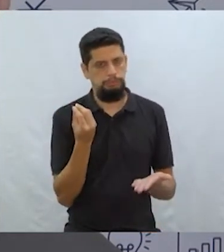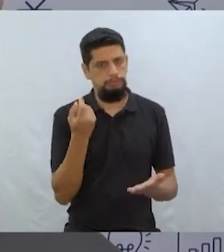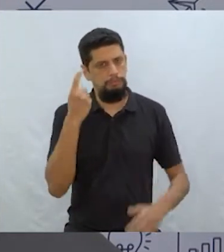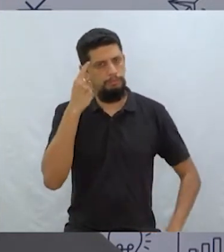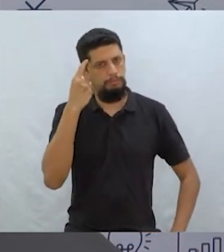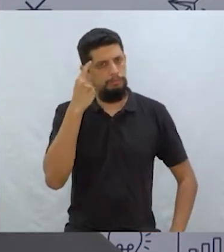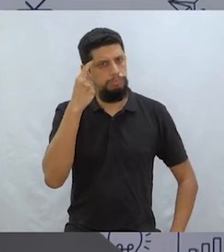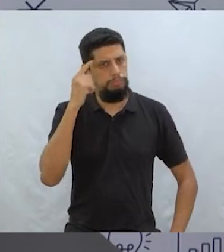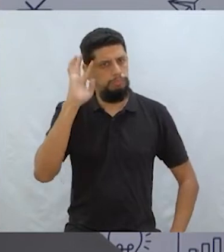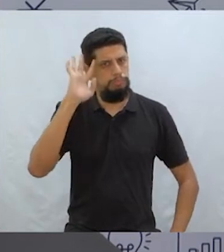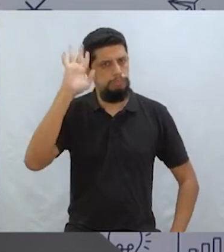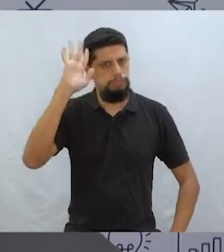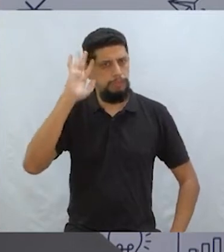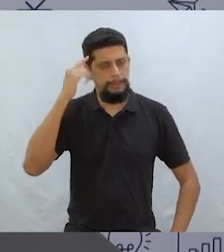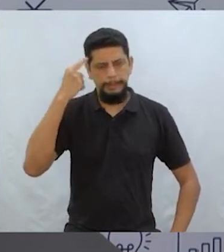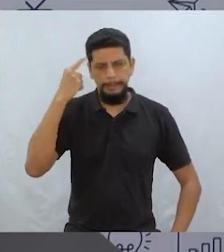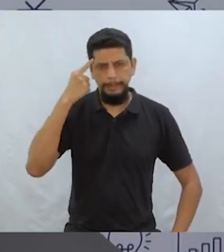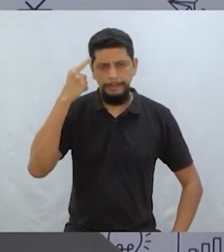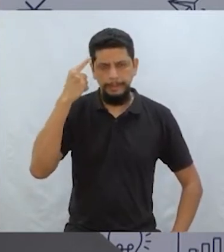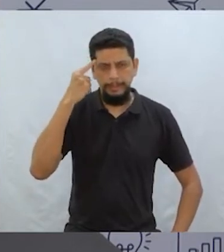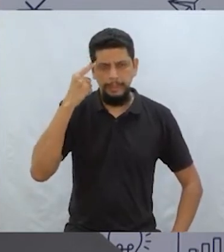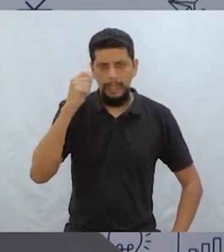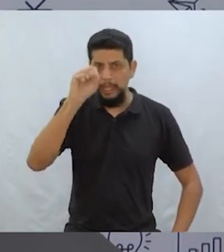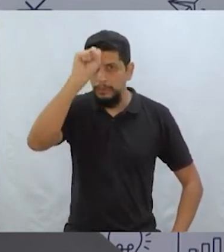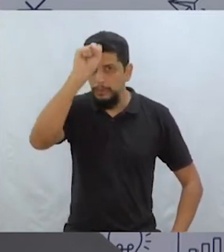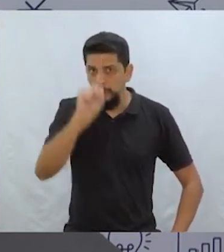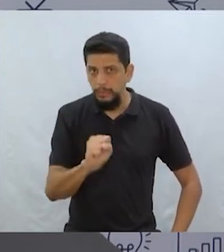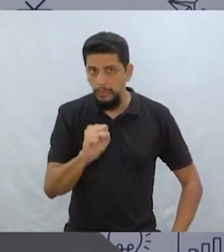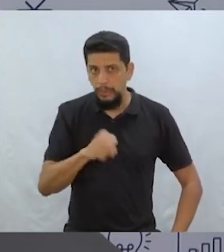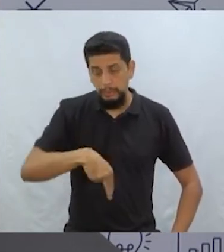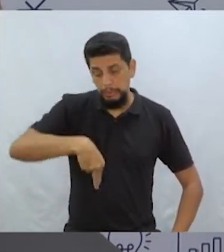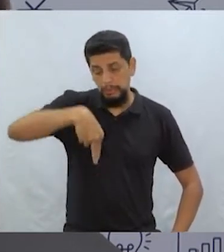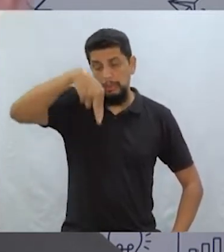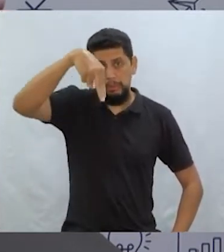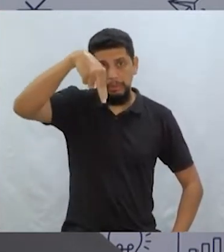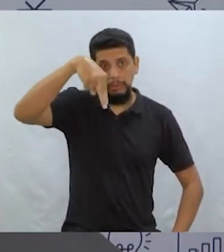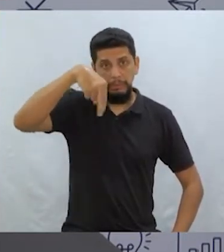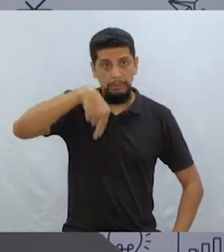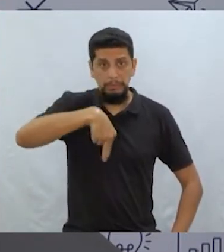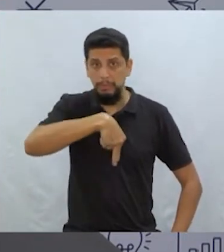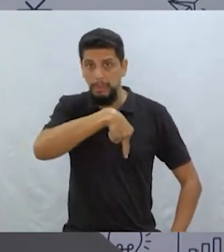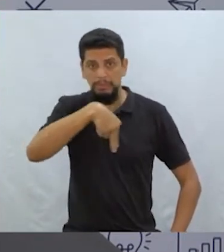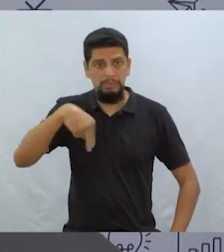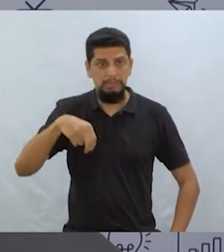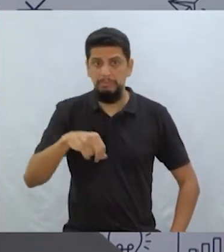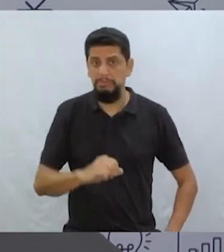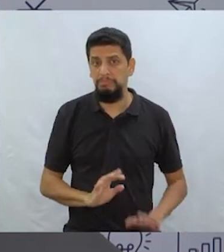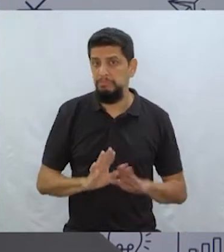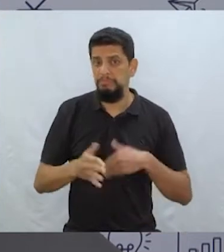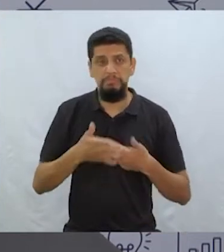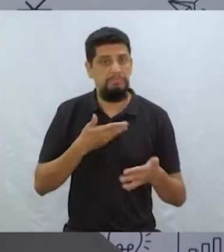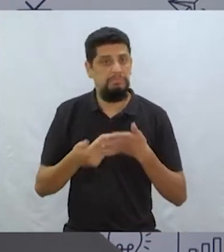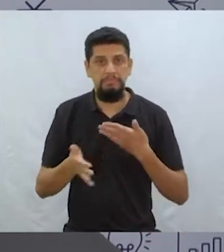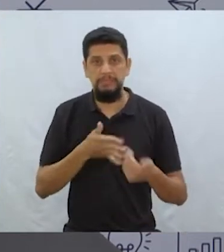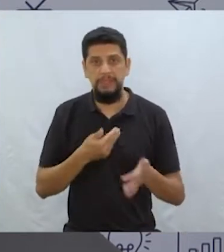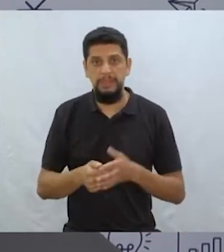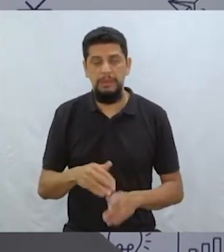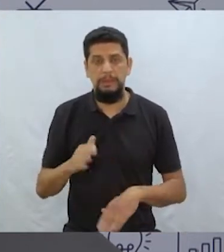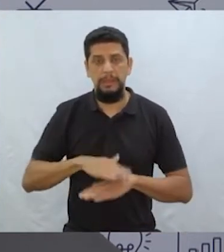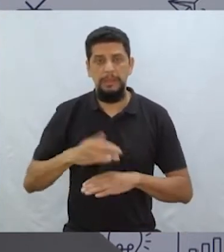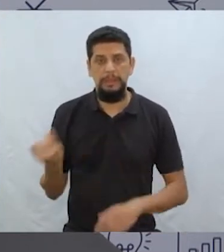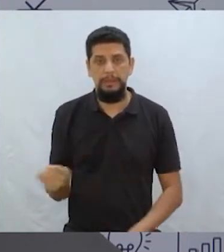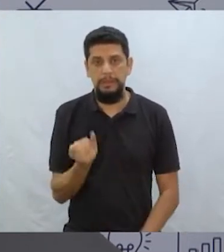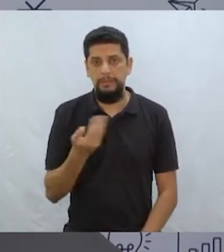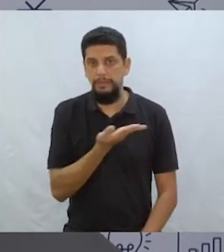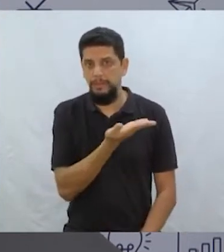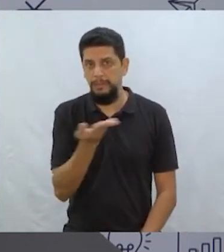colocar a sua mente para trabalhar é na região sul é na região norte nordeste centro-oeste não importa